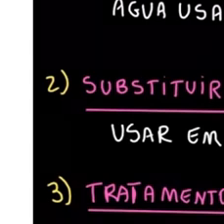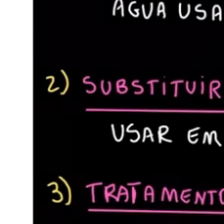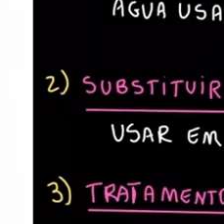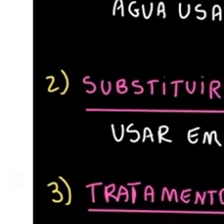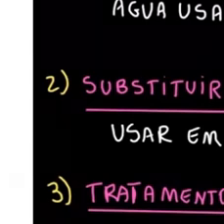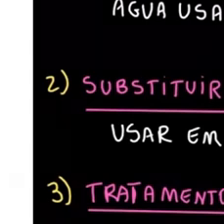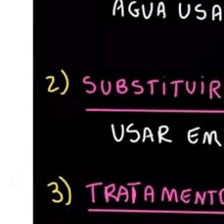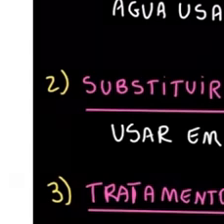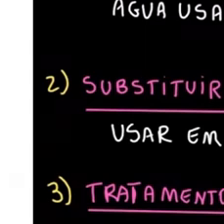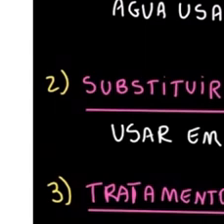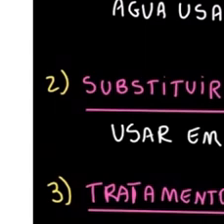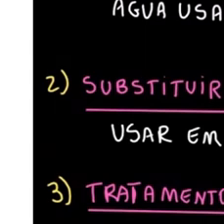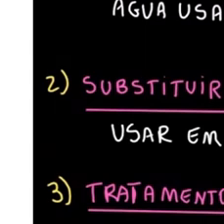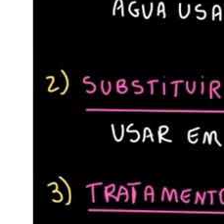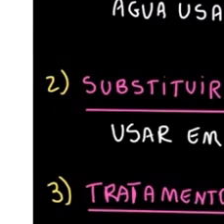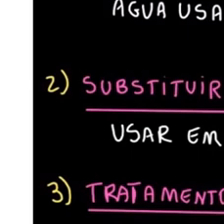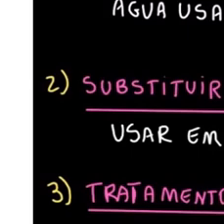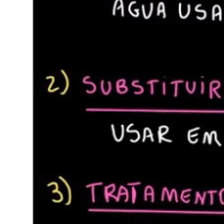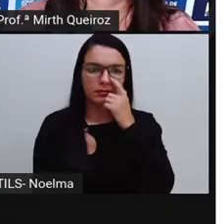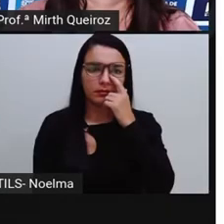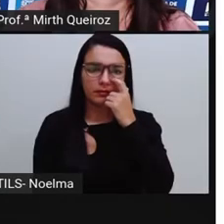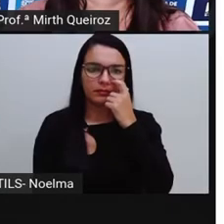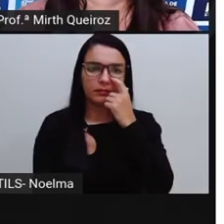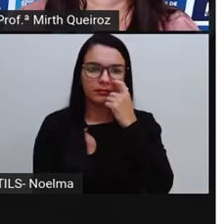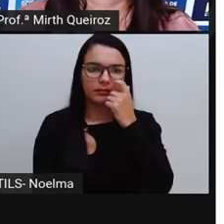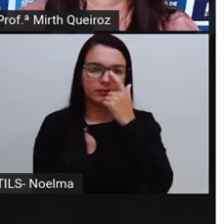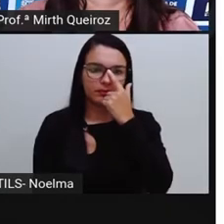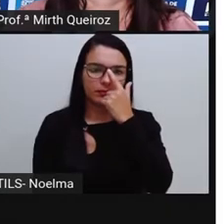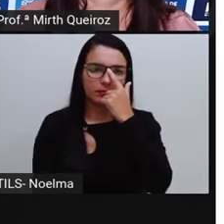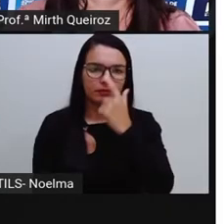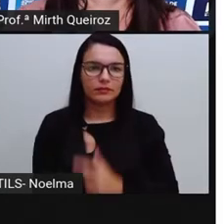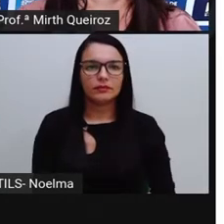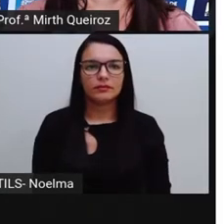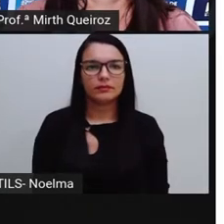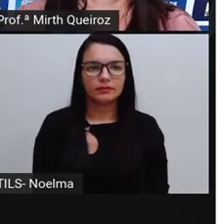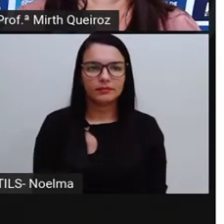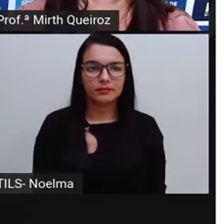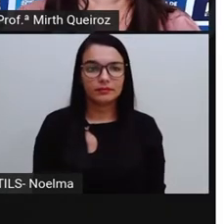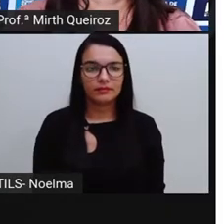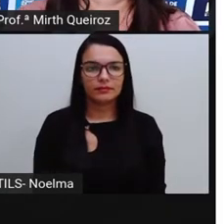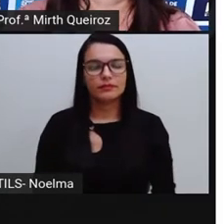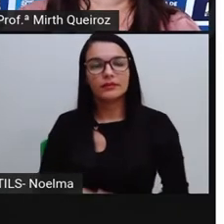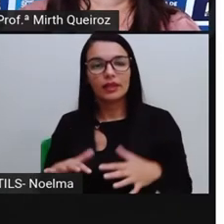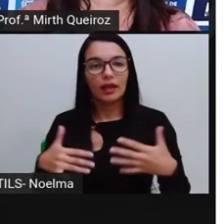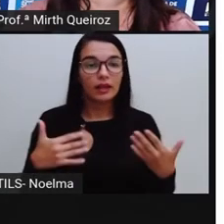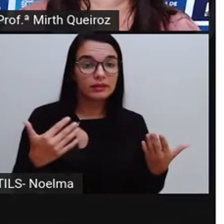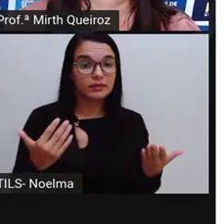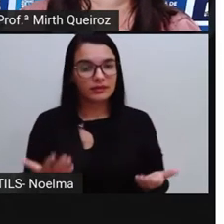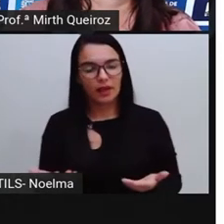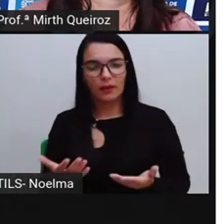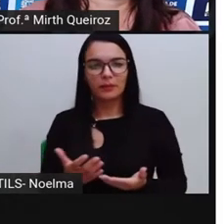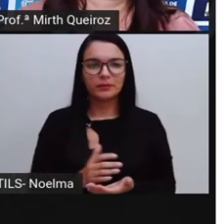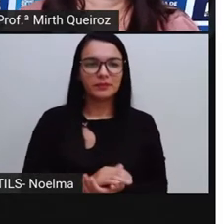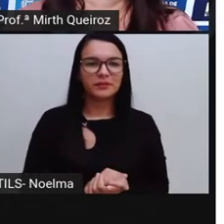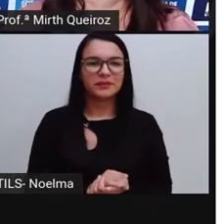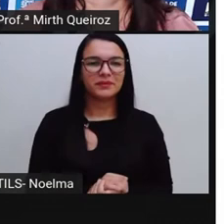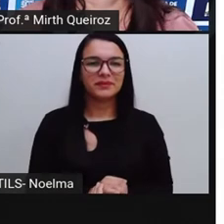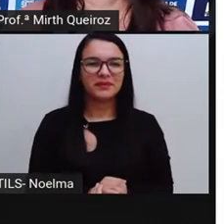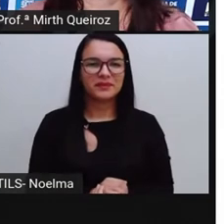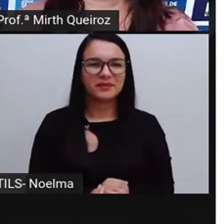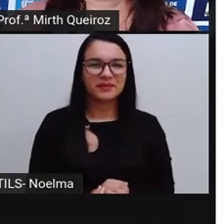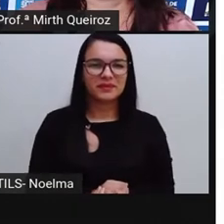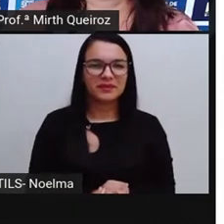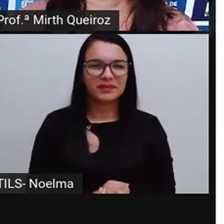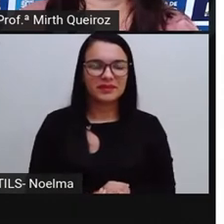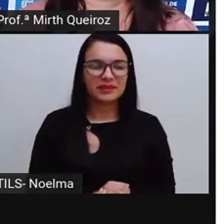para você um grande abraço e até a próxima eu vou gente é